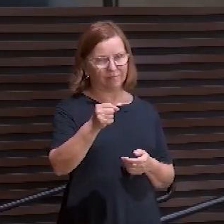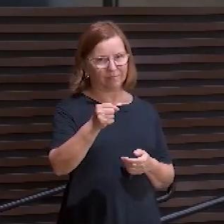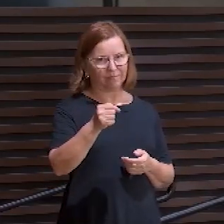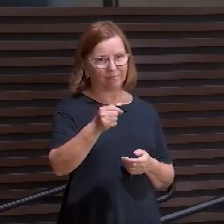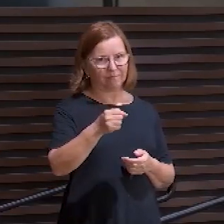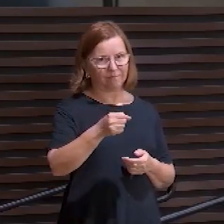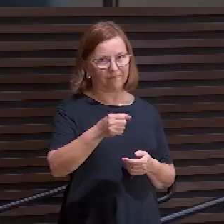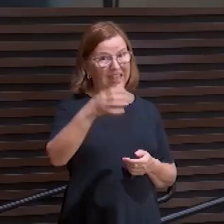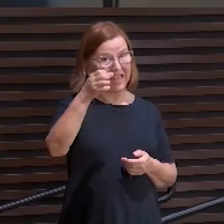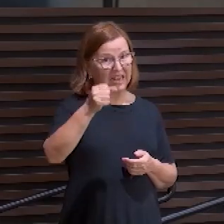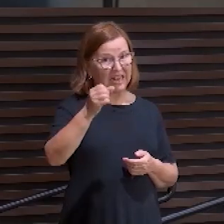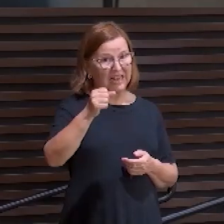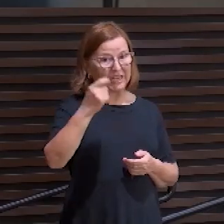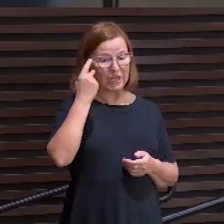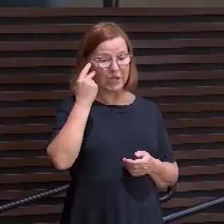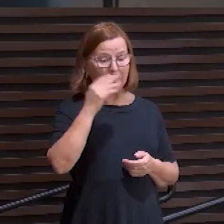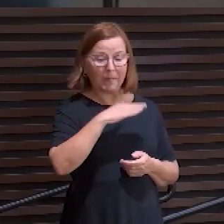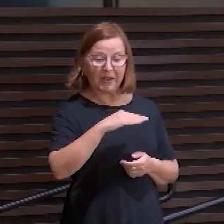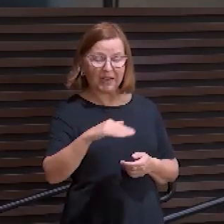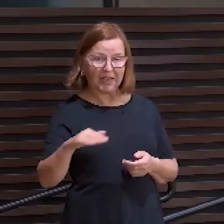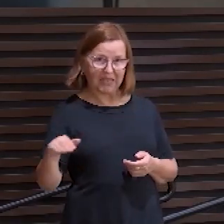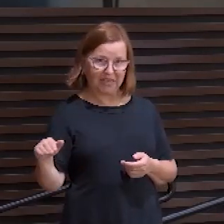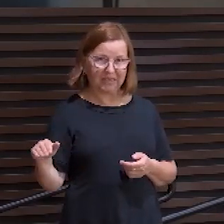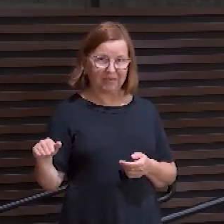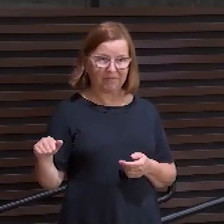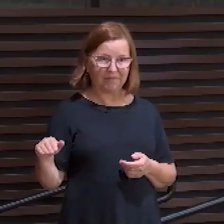Leite é coisa para menino, para criança.